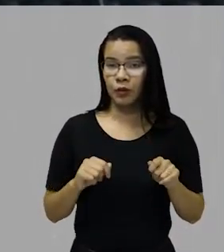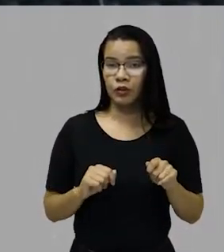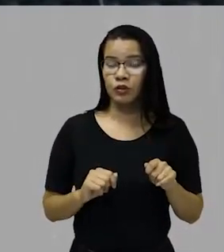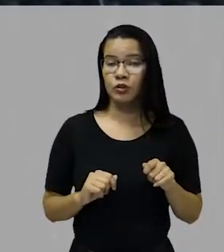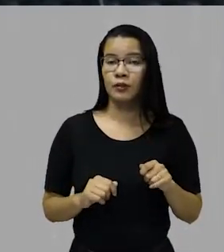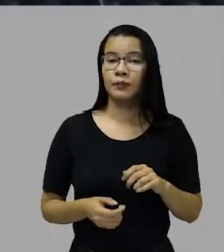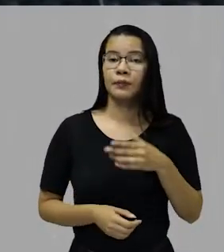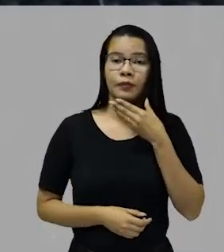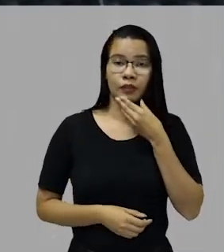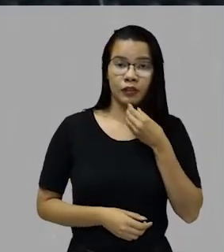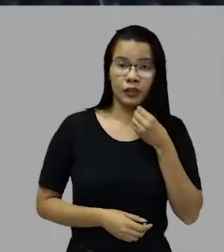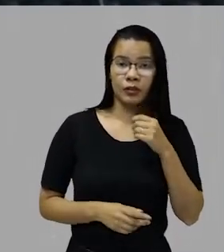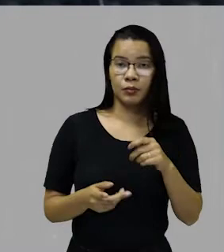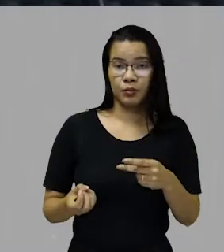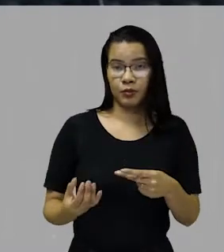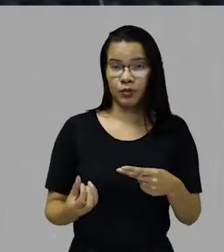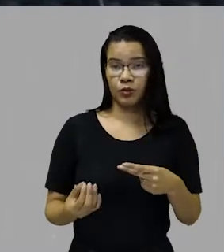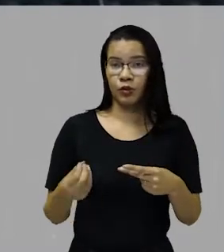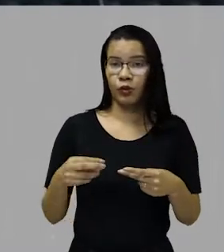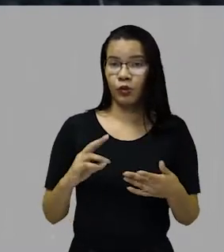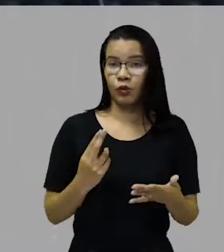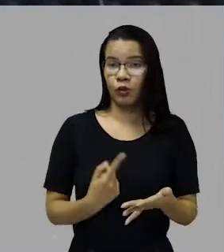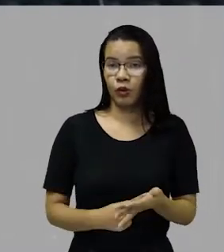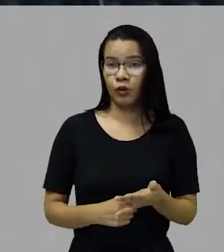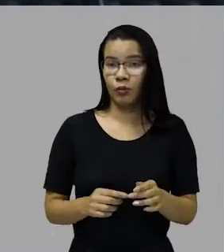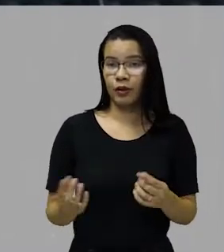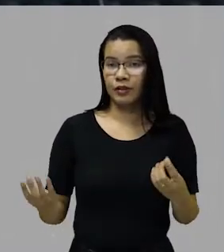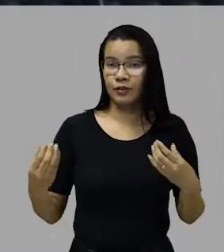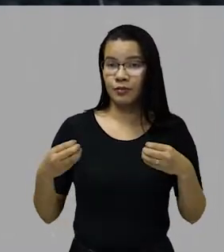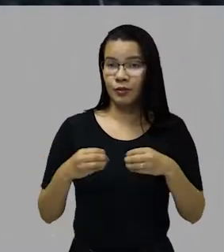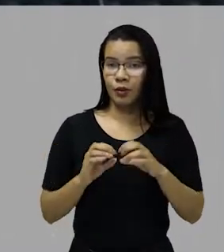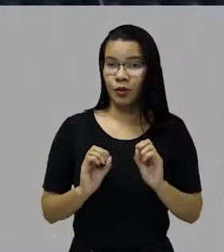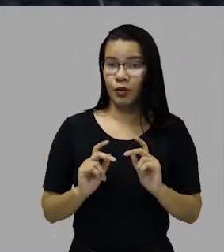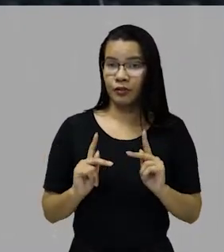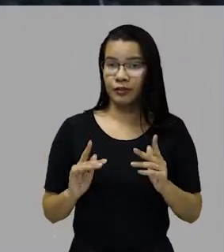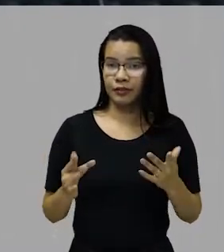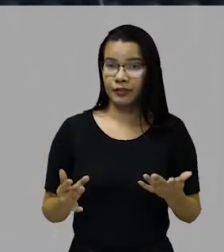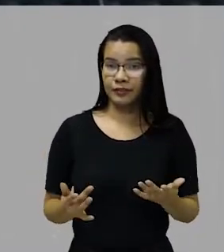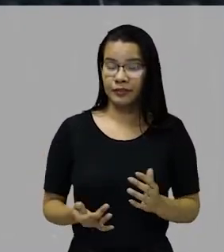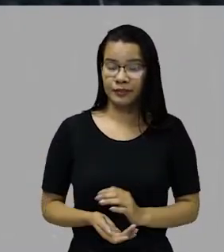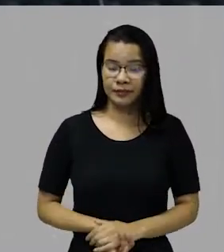ou concordar com o mais próximo, certo?